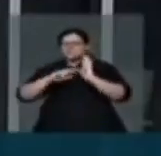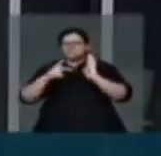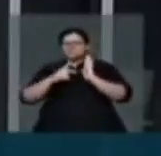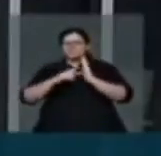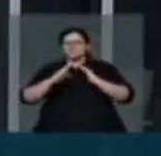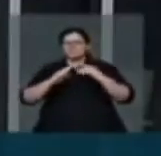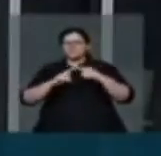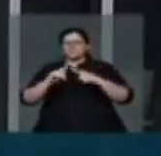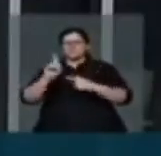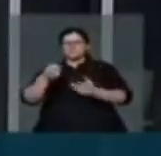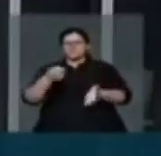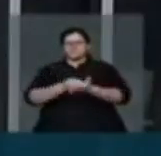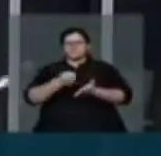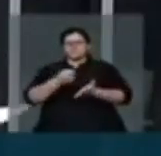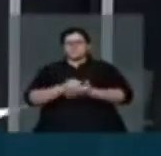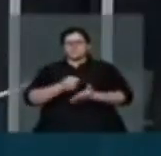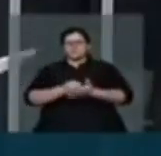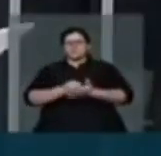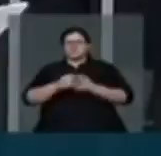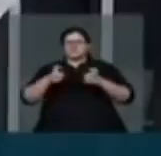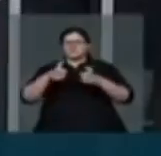pela exploração comercial da fé.